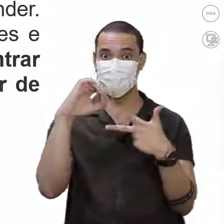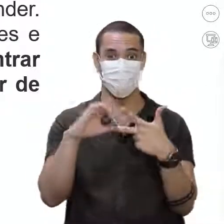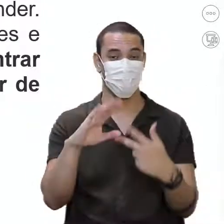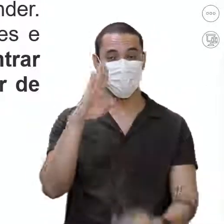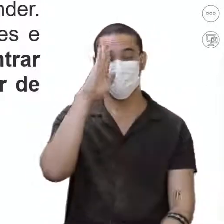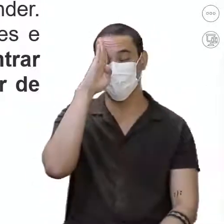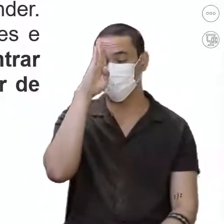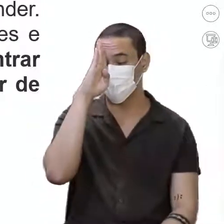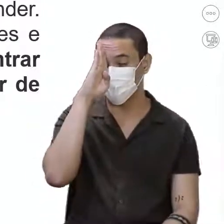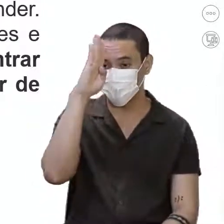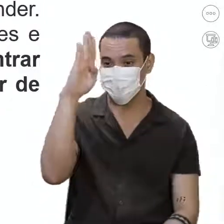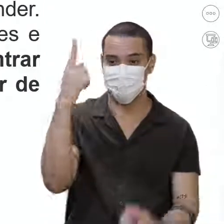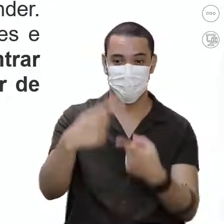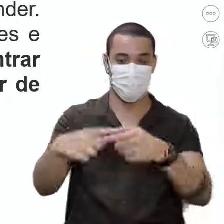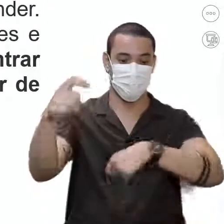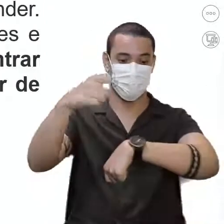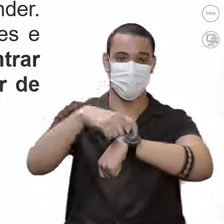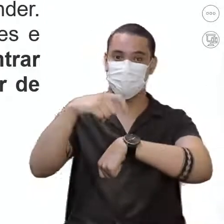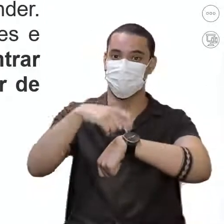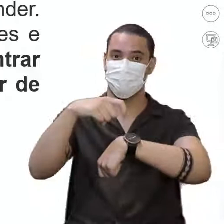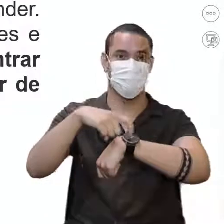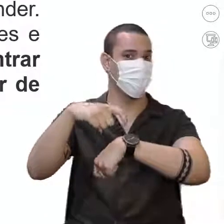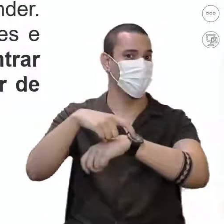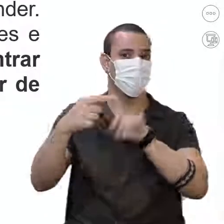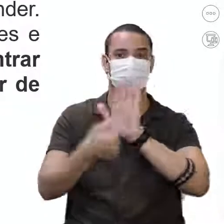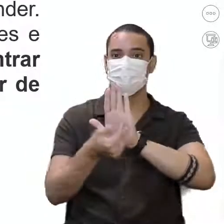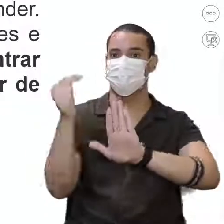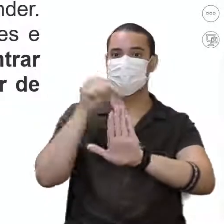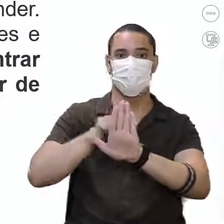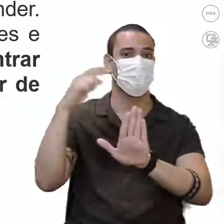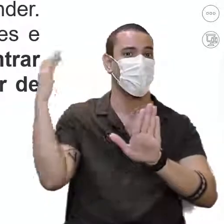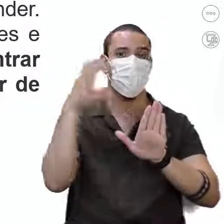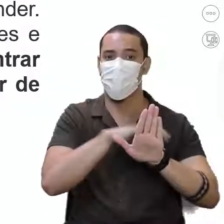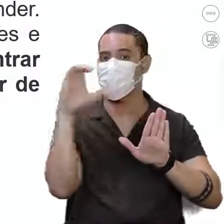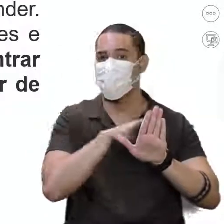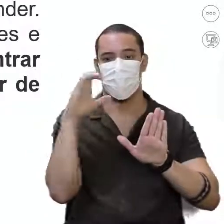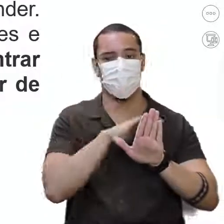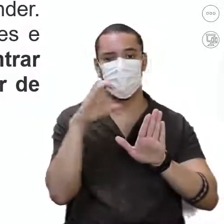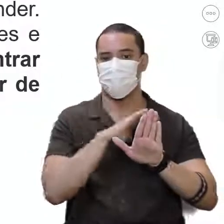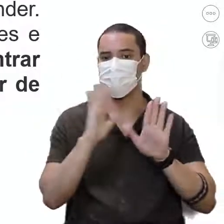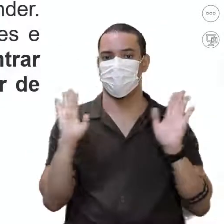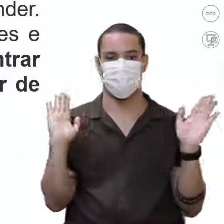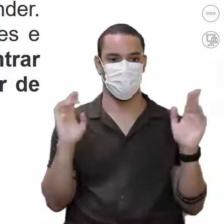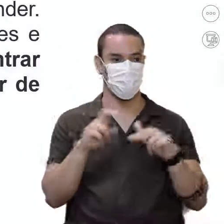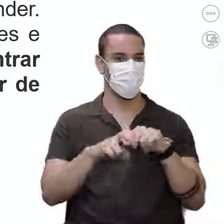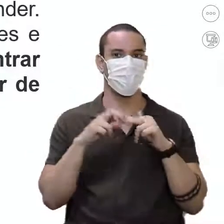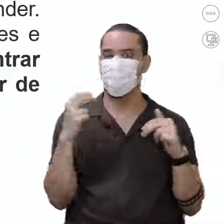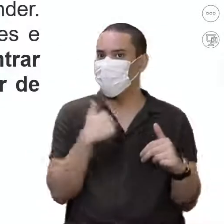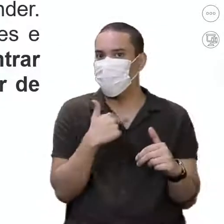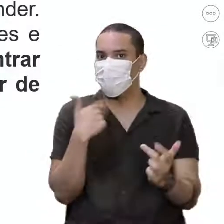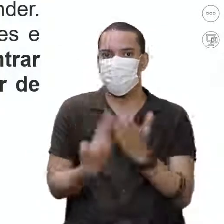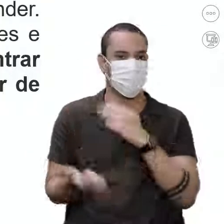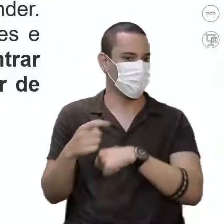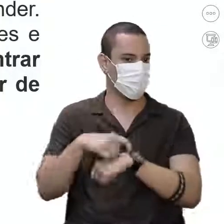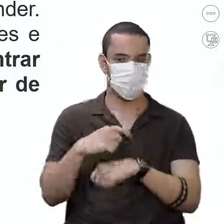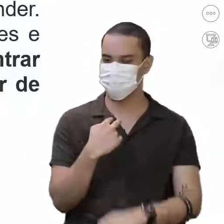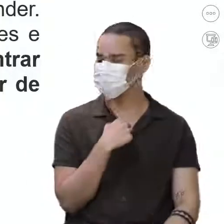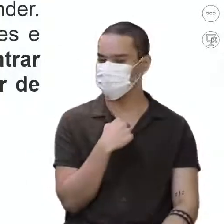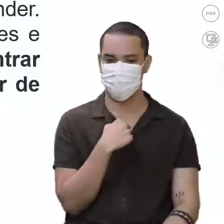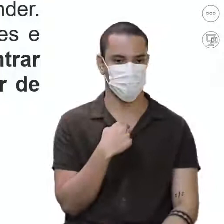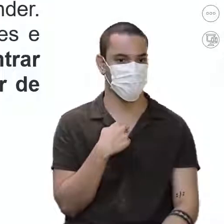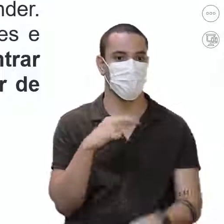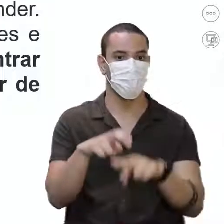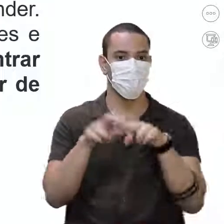galera, tempo é dinheiro. Time is money, my friend. Então, assim, você não pode perder muito tempo.